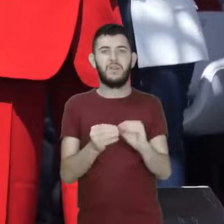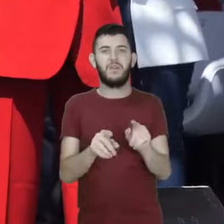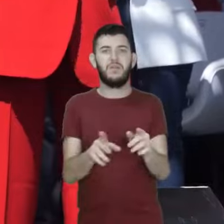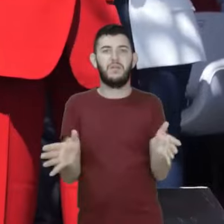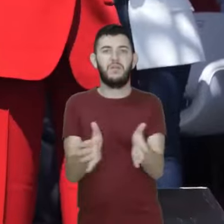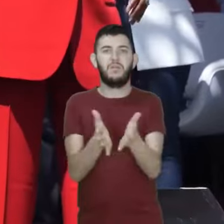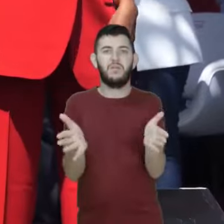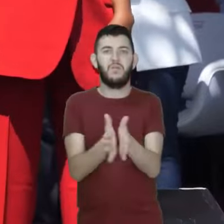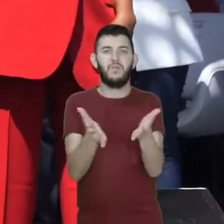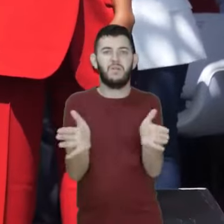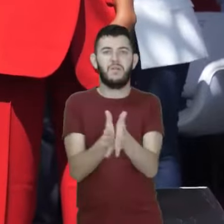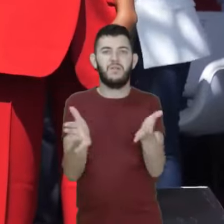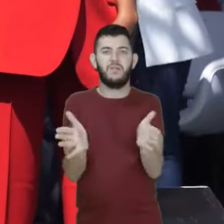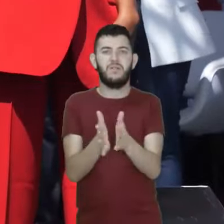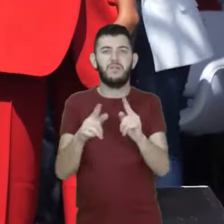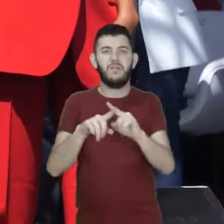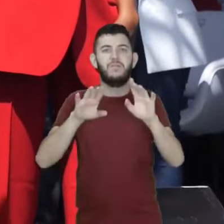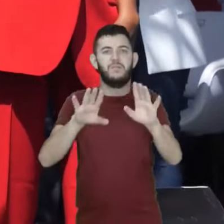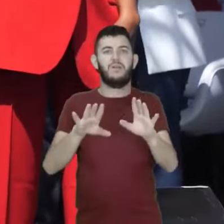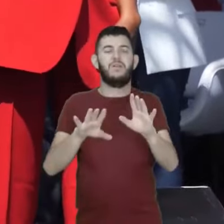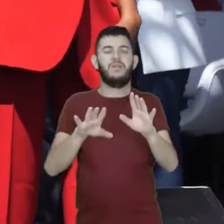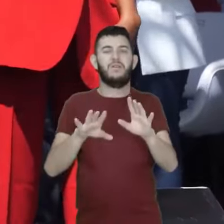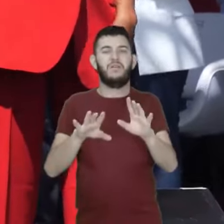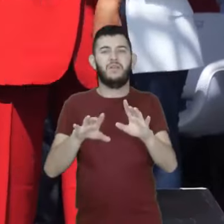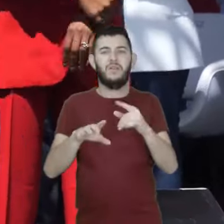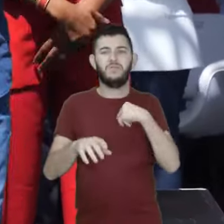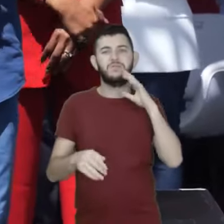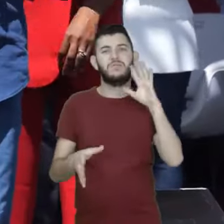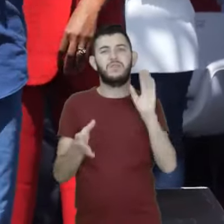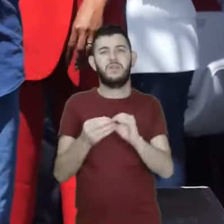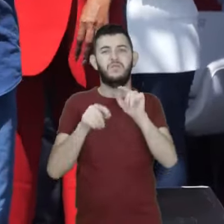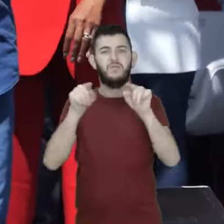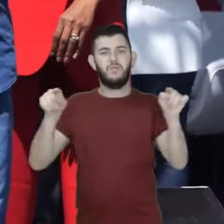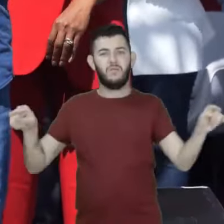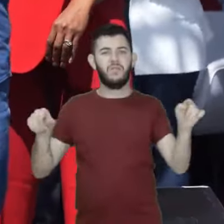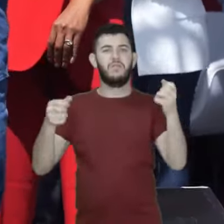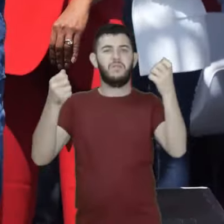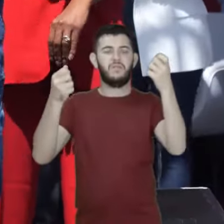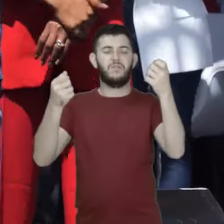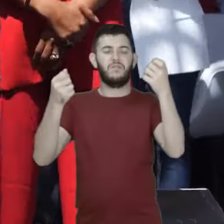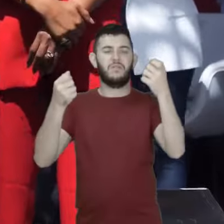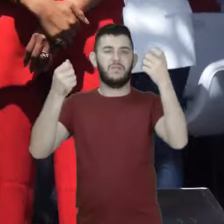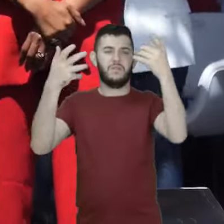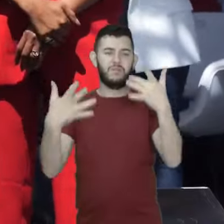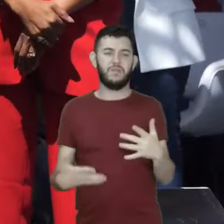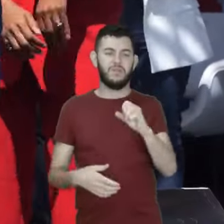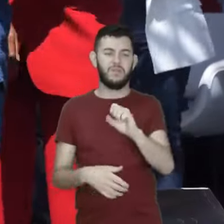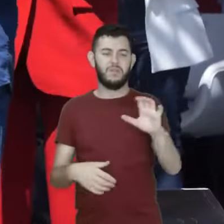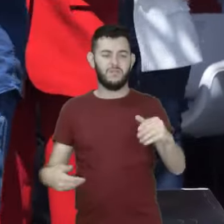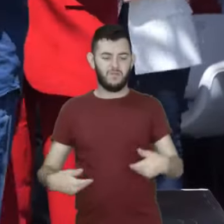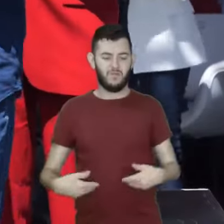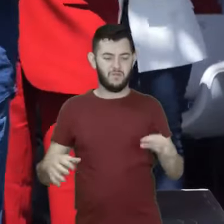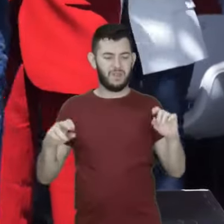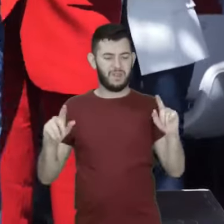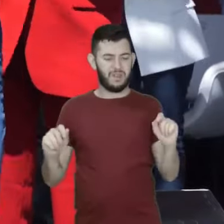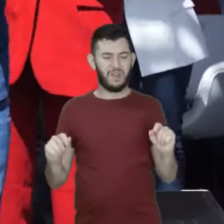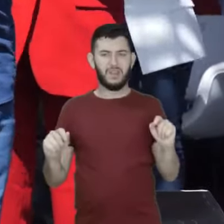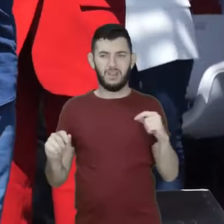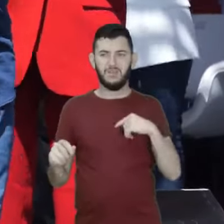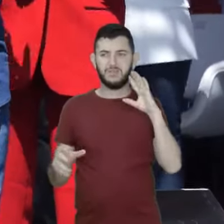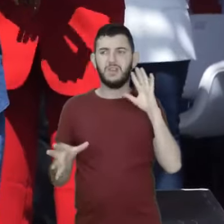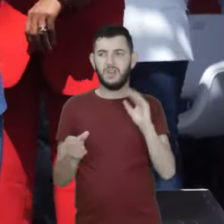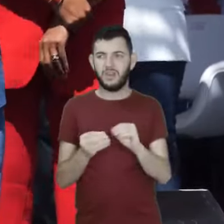que muita gente aqui nesse estado fala Santa Catarina não tem fome. Eu sei, mas eu sei que